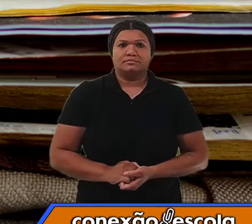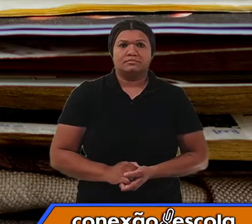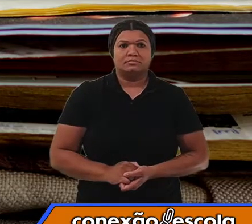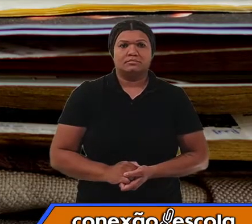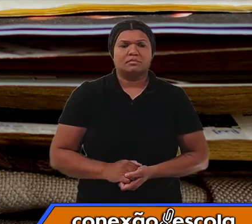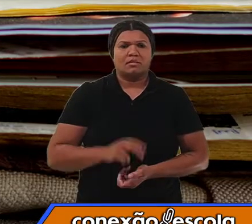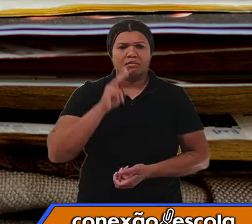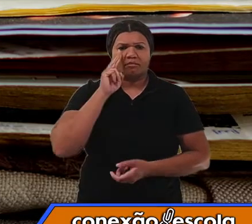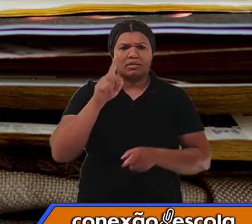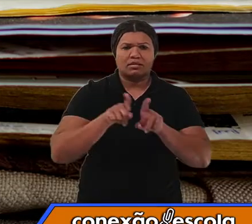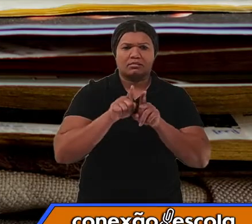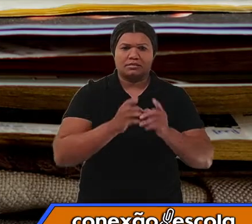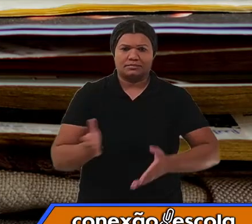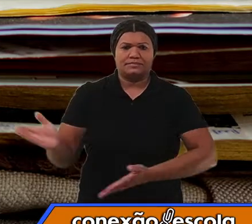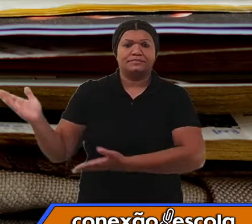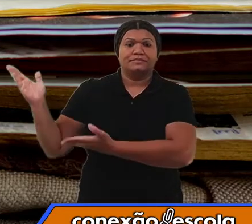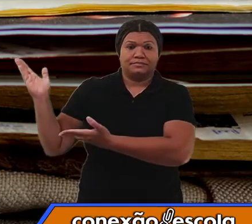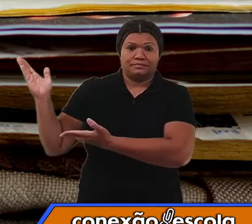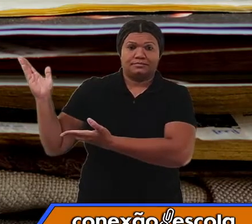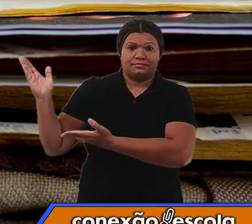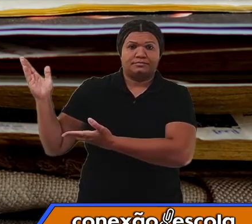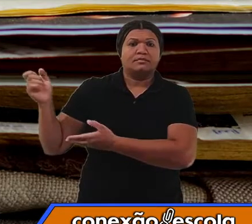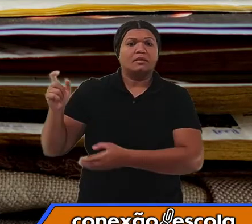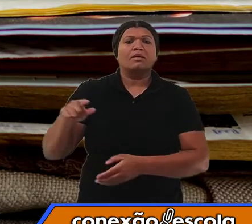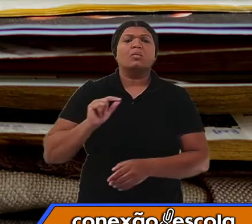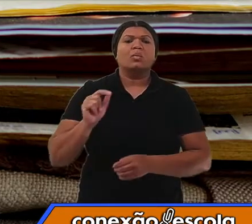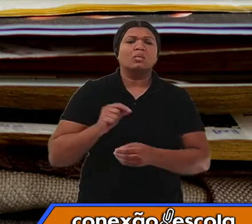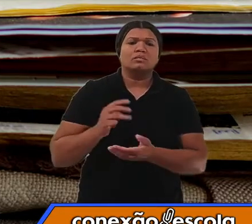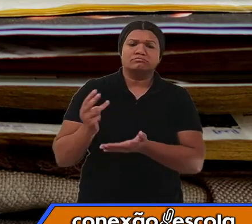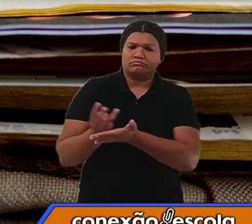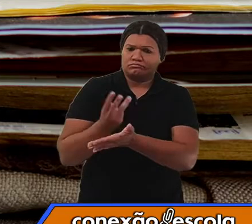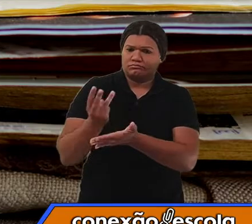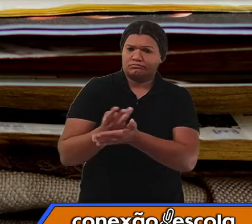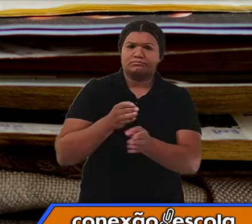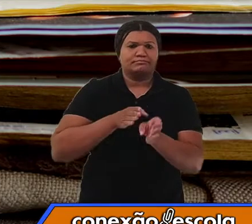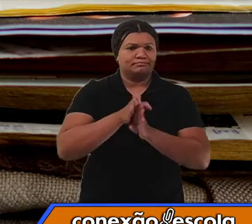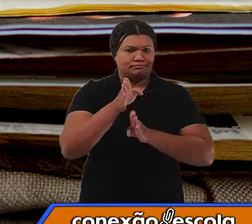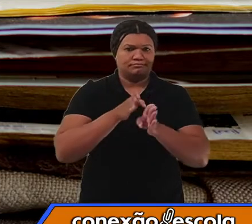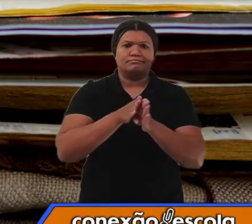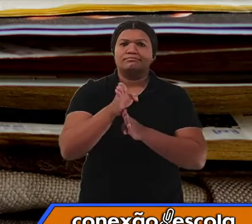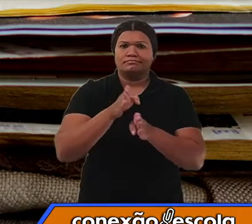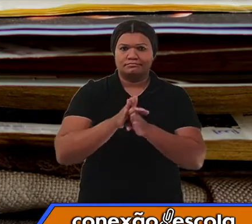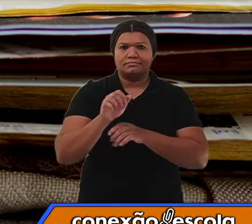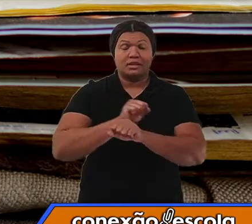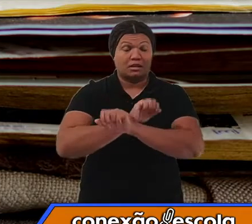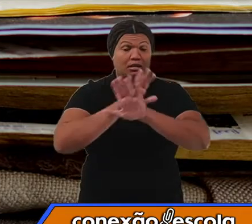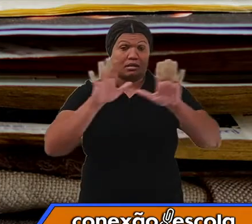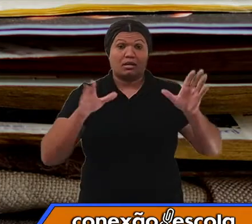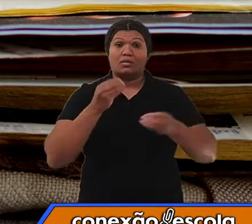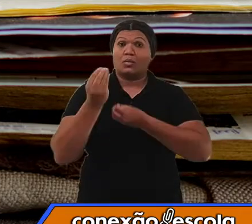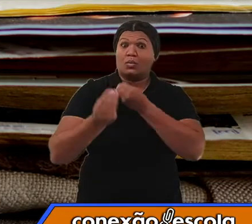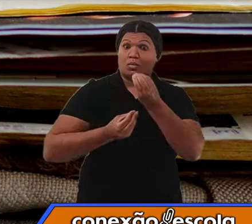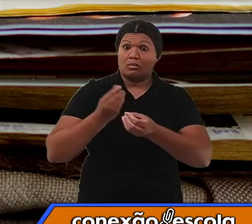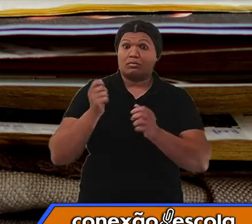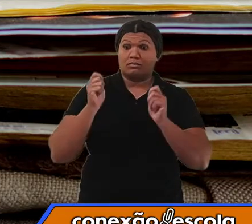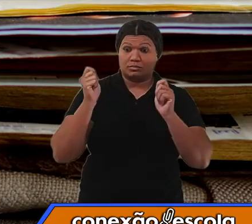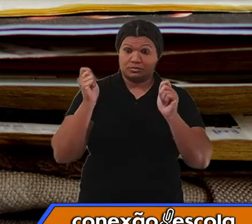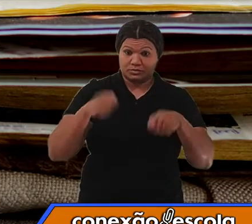Observe também o manual de instrução. É um outro exemplo claro de gênero instrucional.